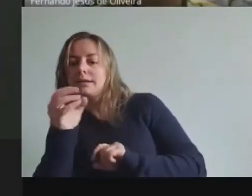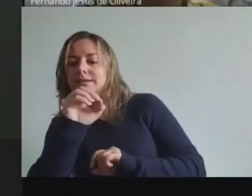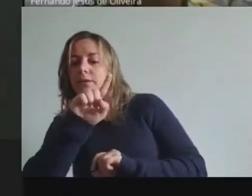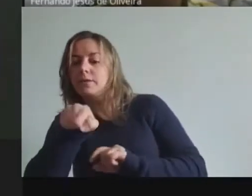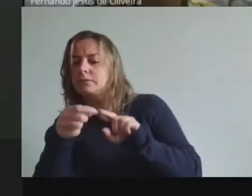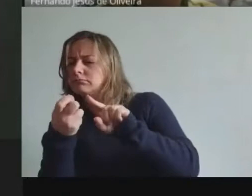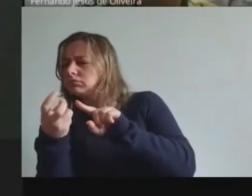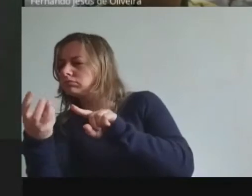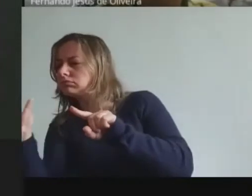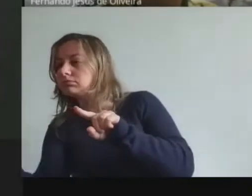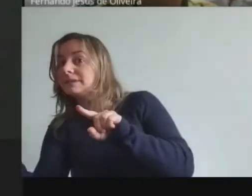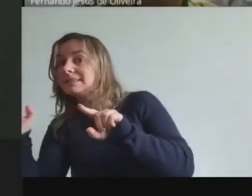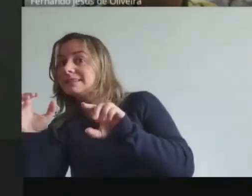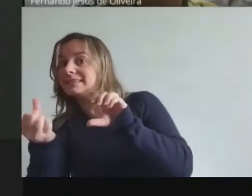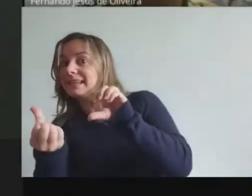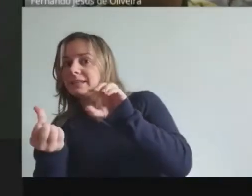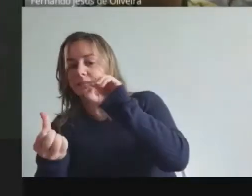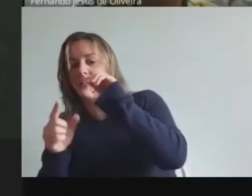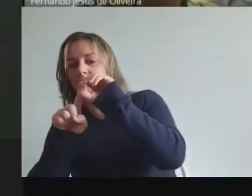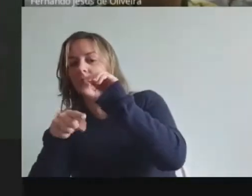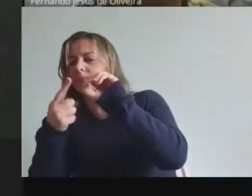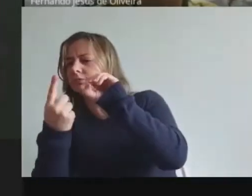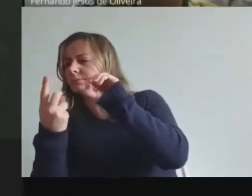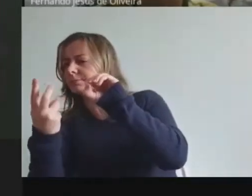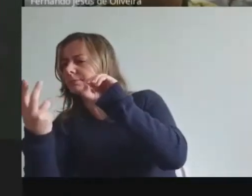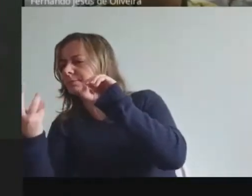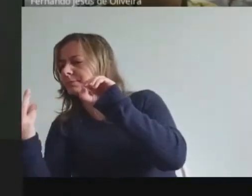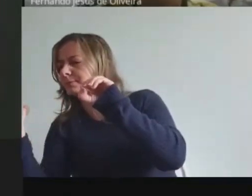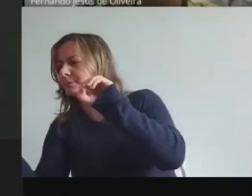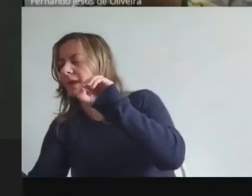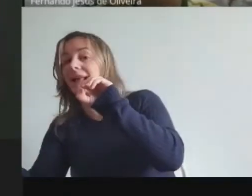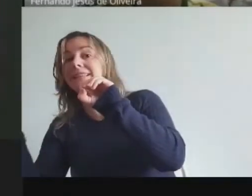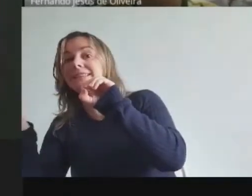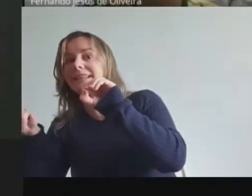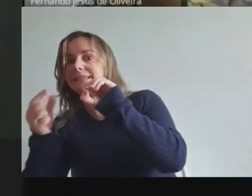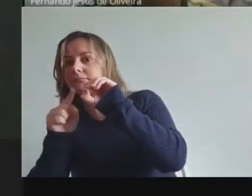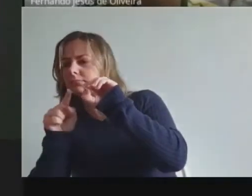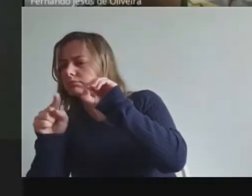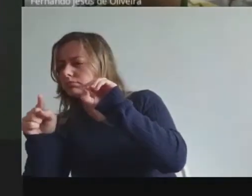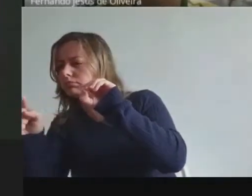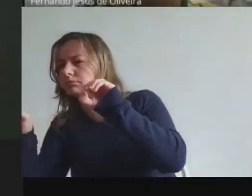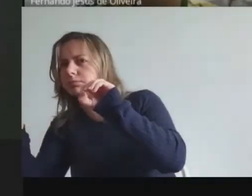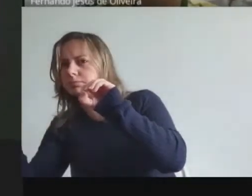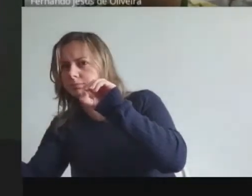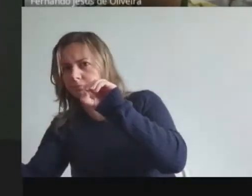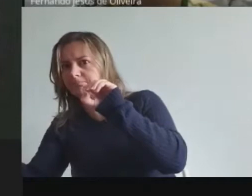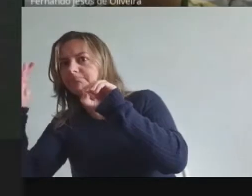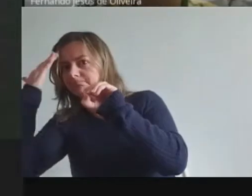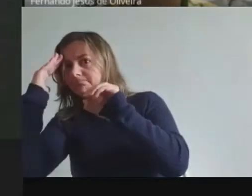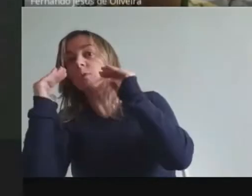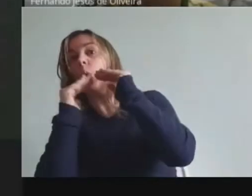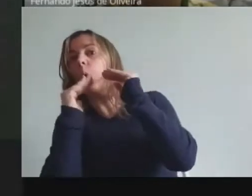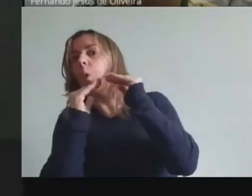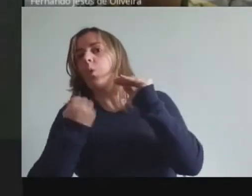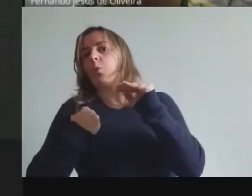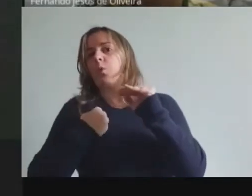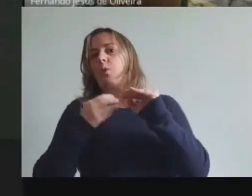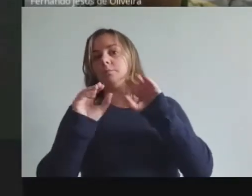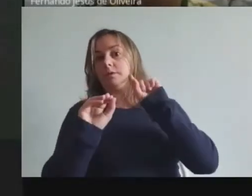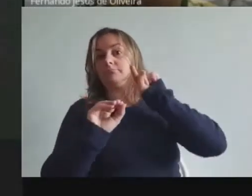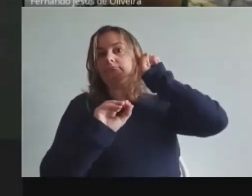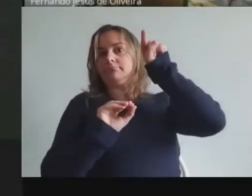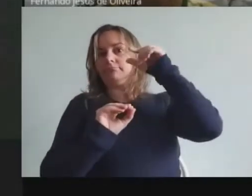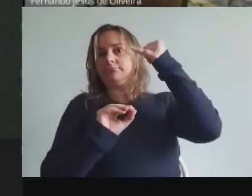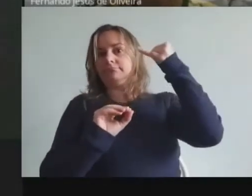vírgula. 10 elevado a menos 9, 9 casas depois da vírgula, né? E aí,